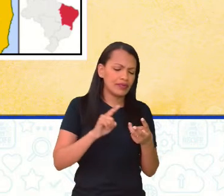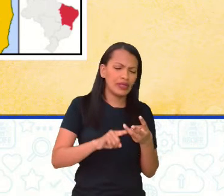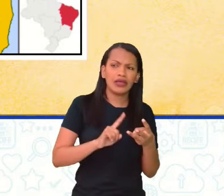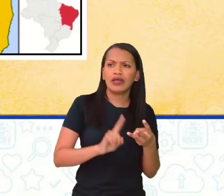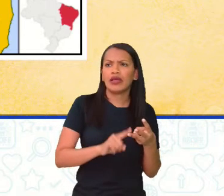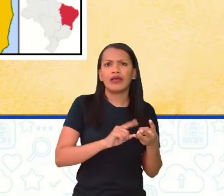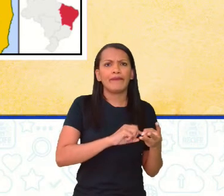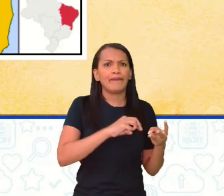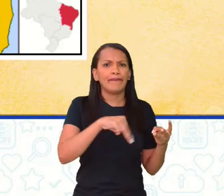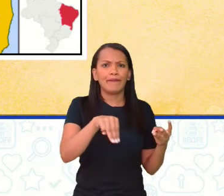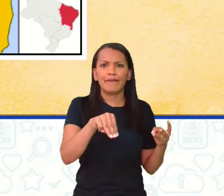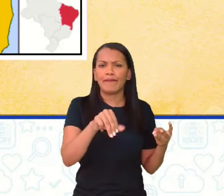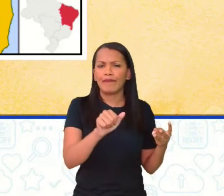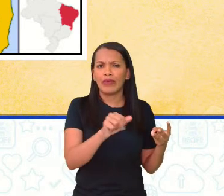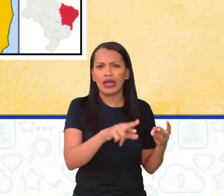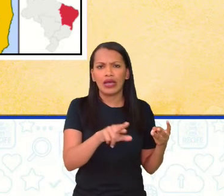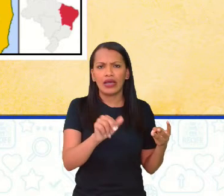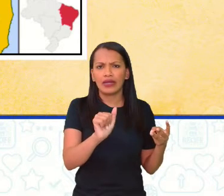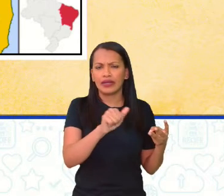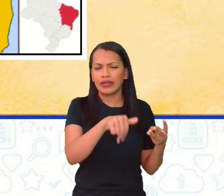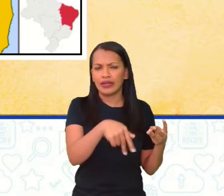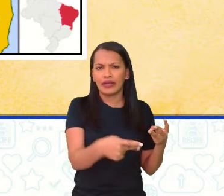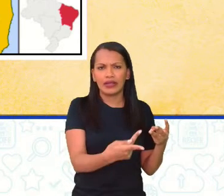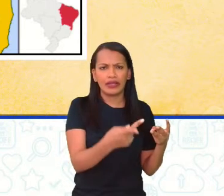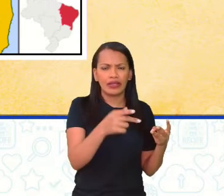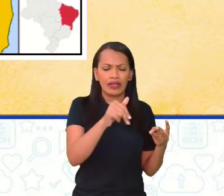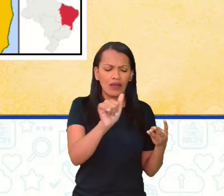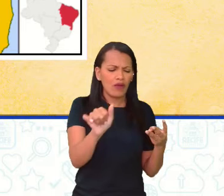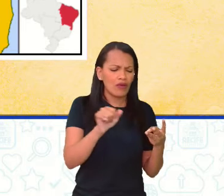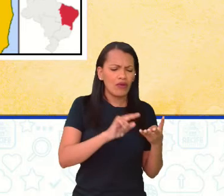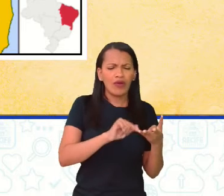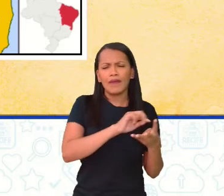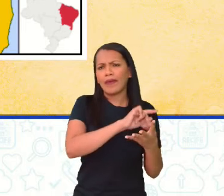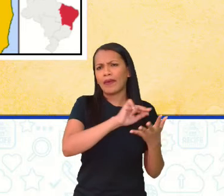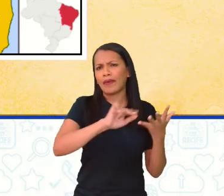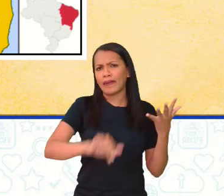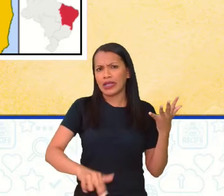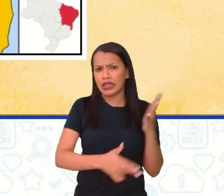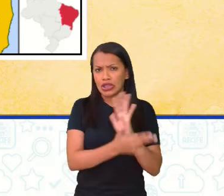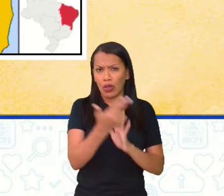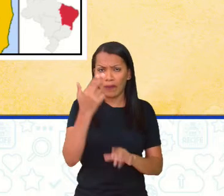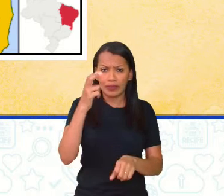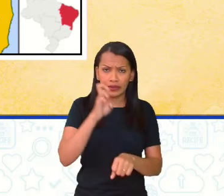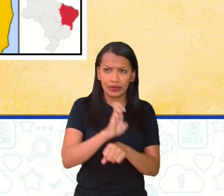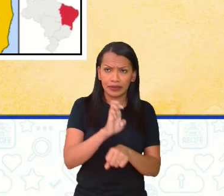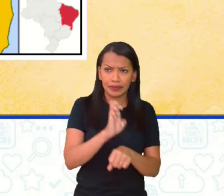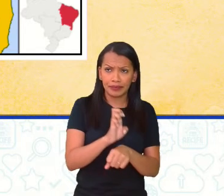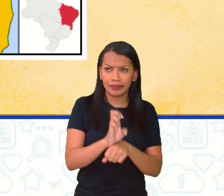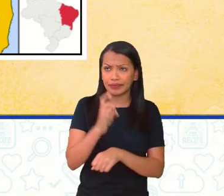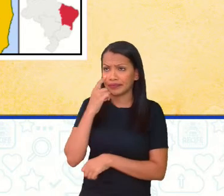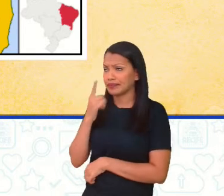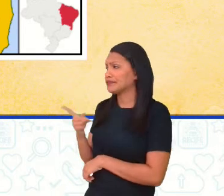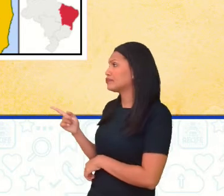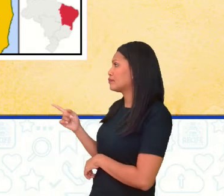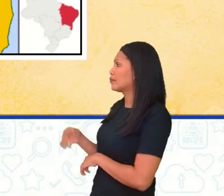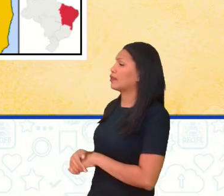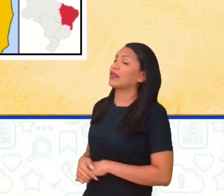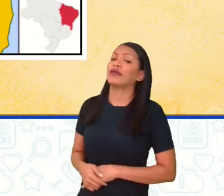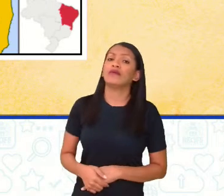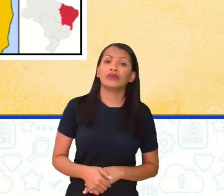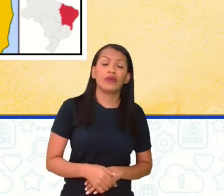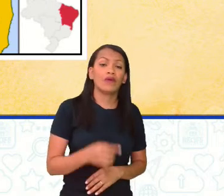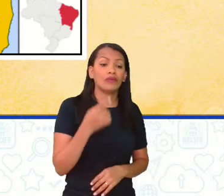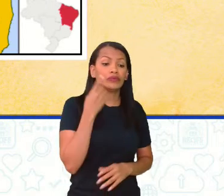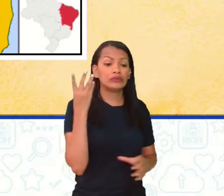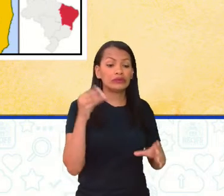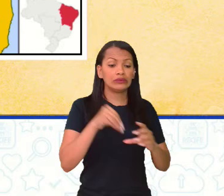aí na sua imagem da região, existem outras subdivisões, que já vão pegar outras características mais físicas,